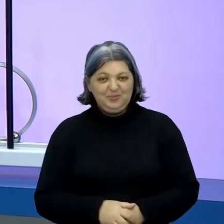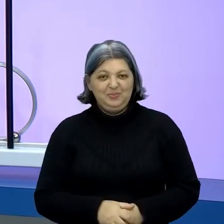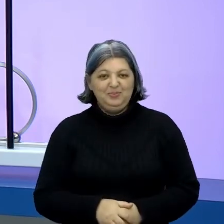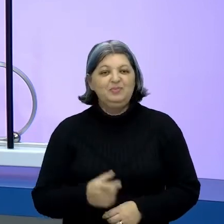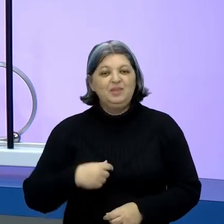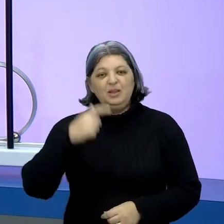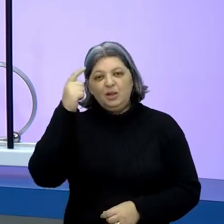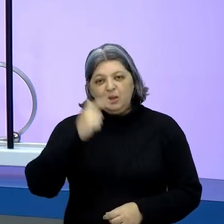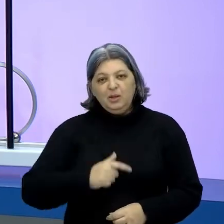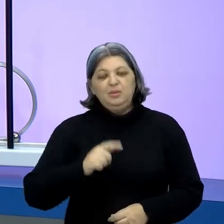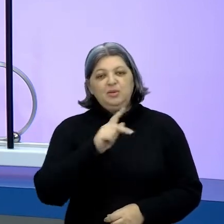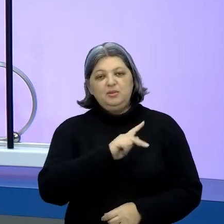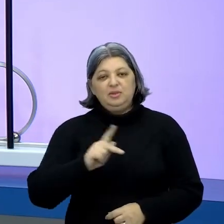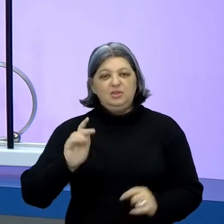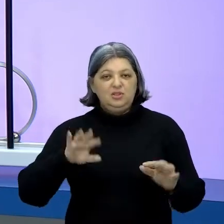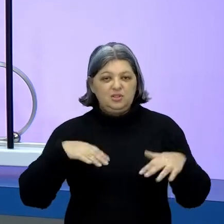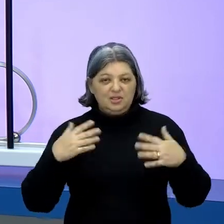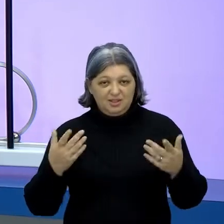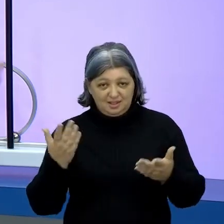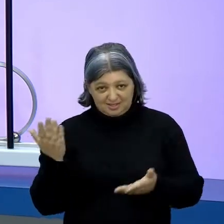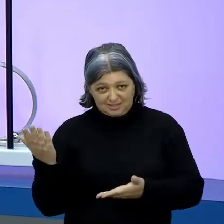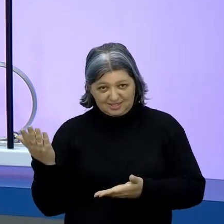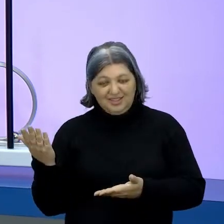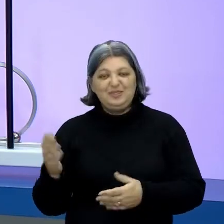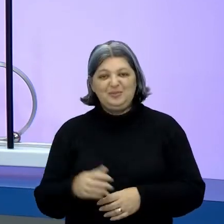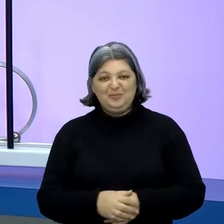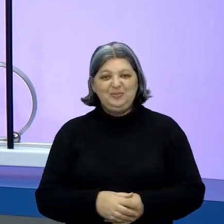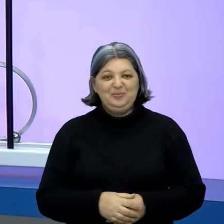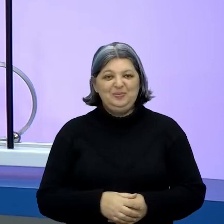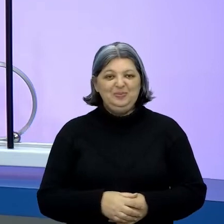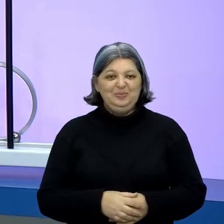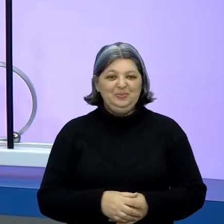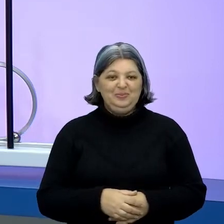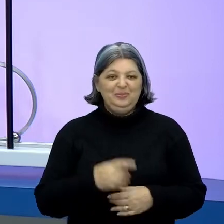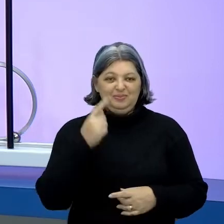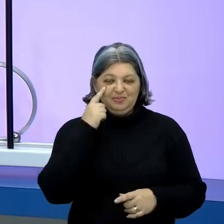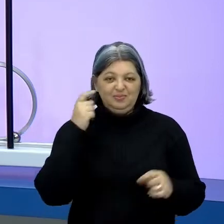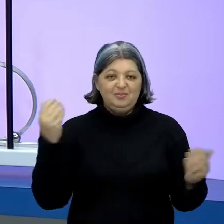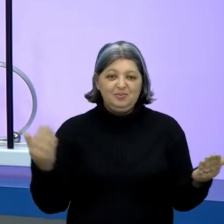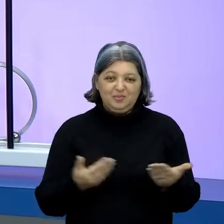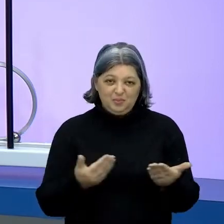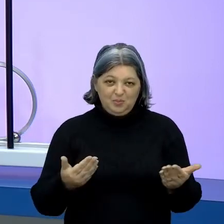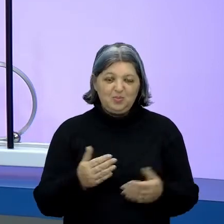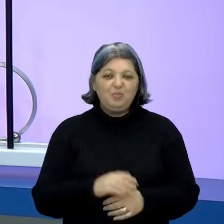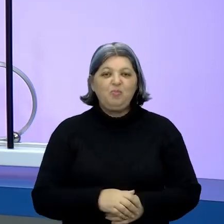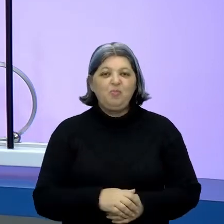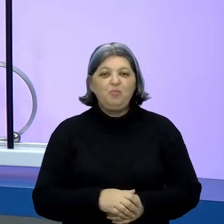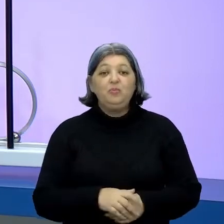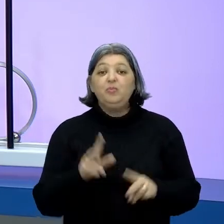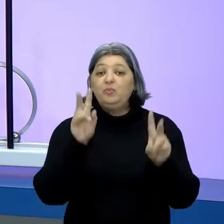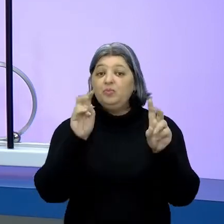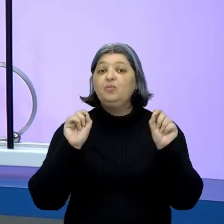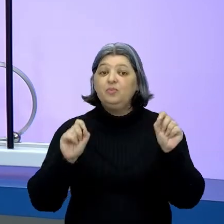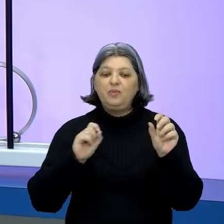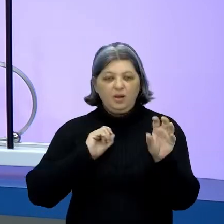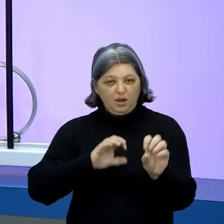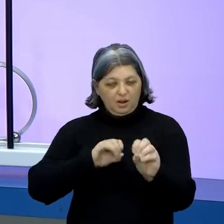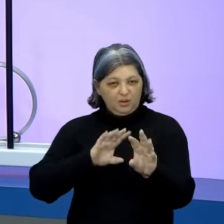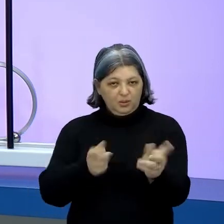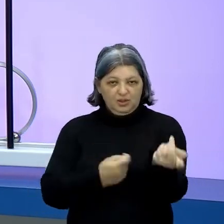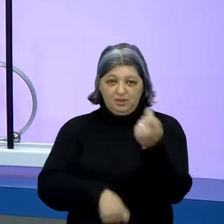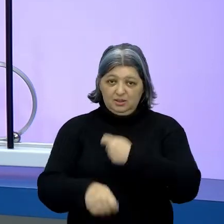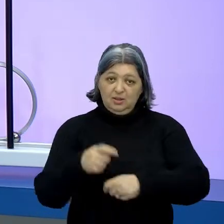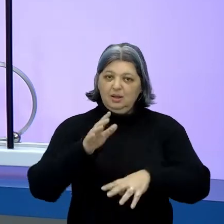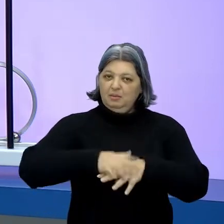sou o professor Jocélio, este é o meu sinal e estou aqui hoje para aprender um pouquinho sobre educação financeira